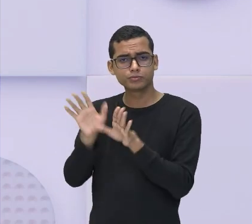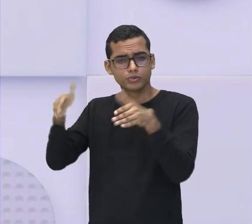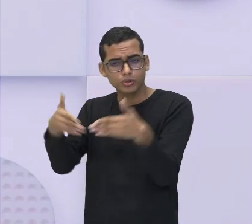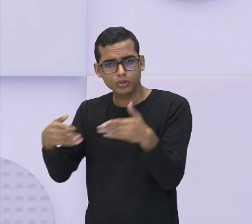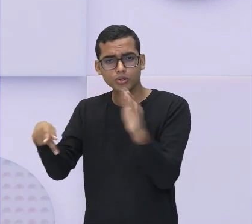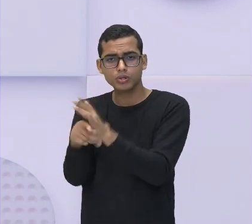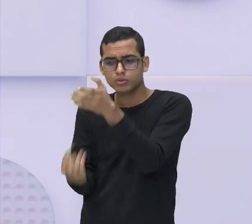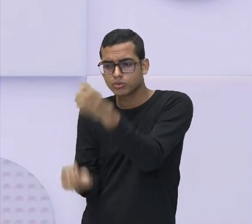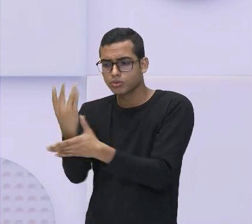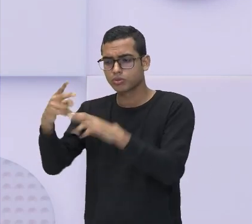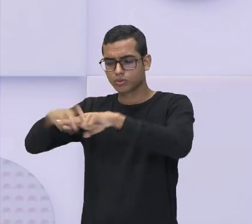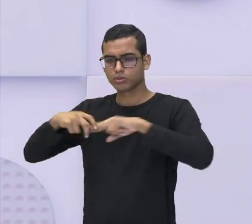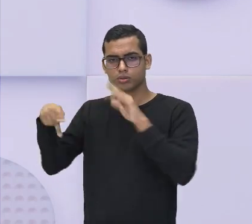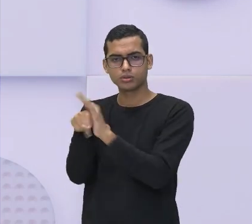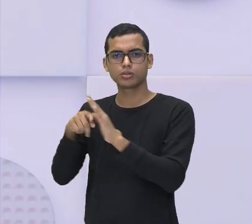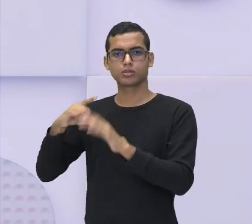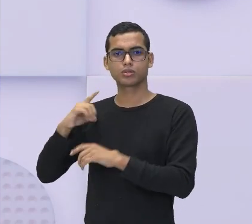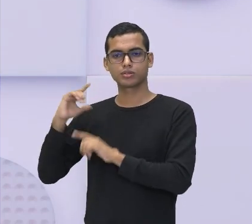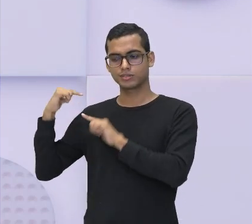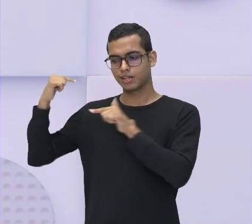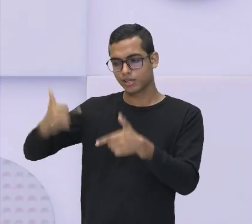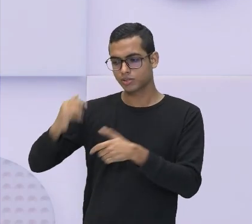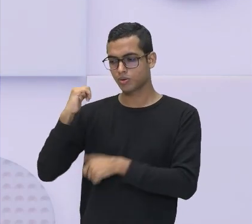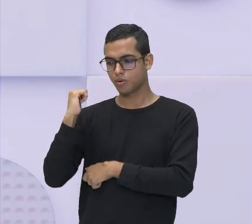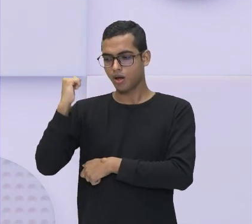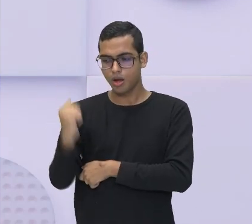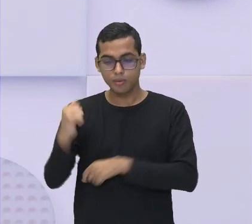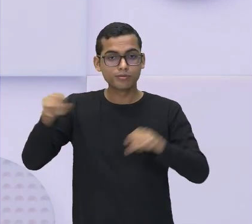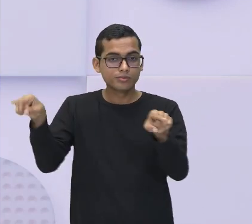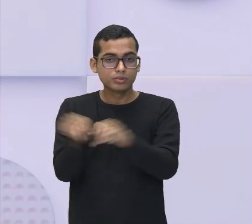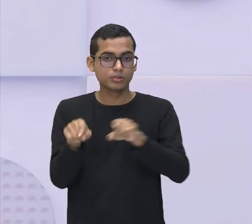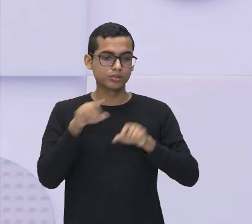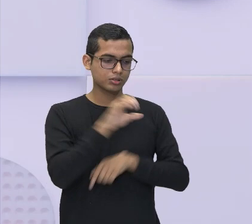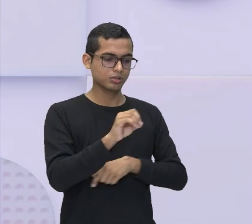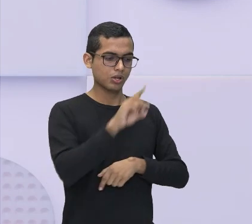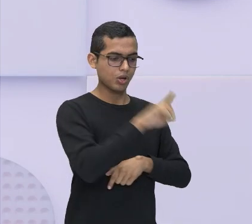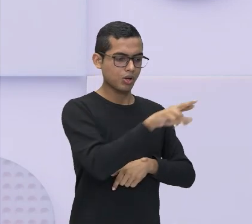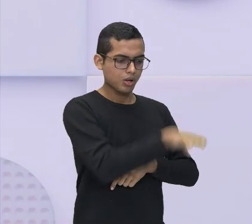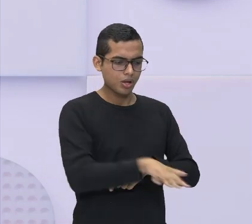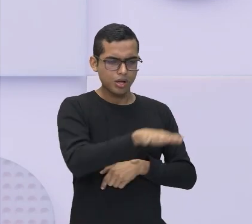origem abraâmica, e a oriental teve a dimensão